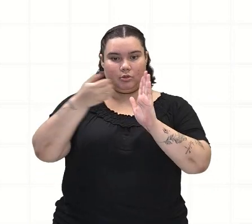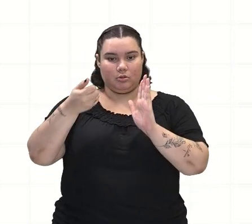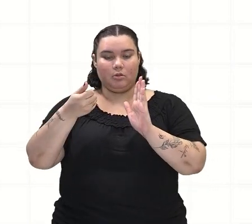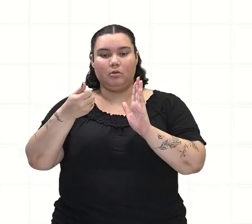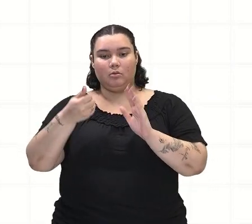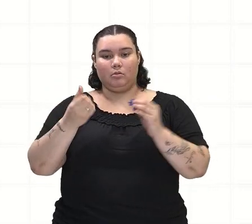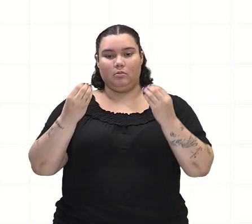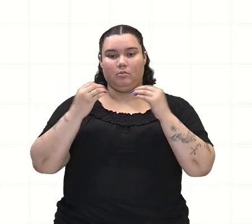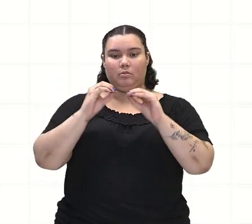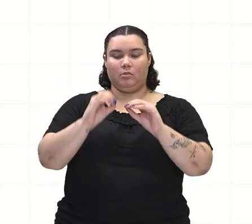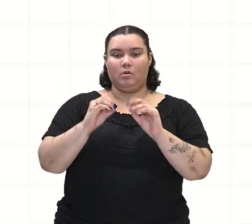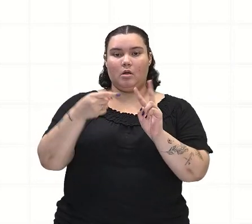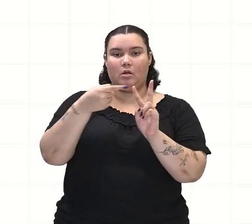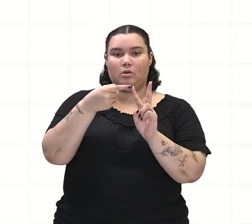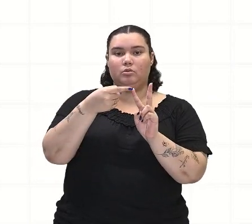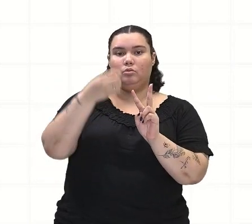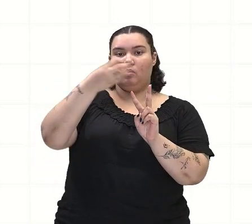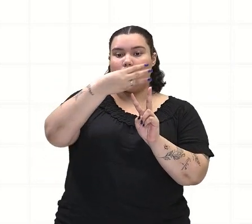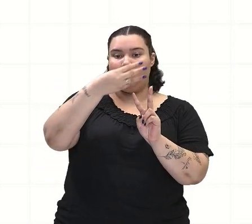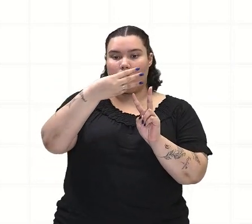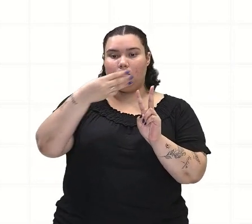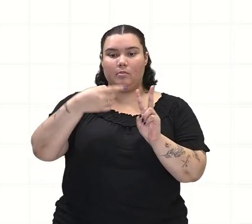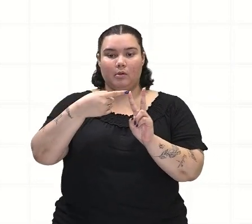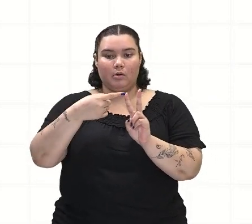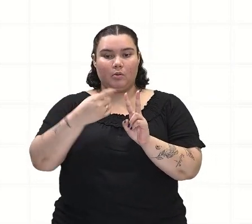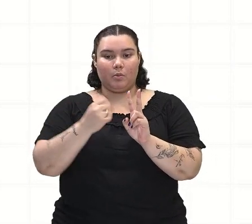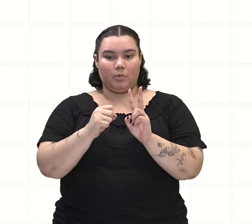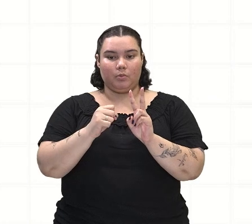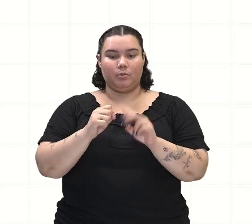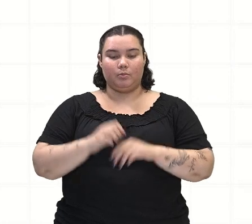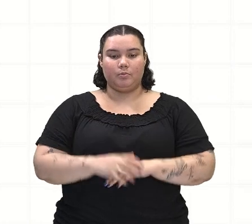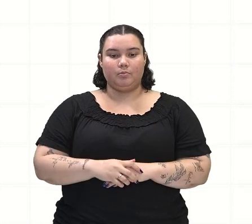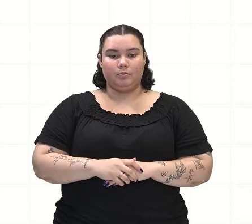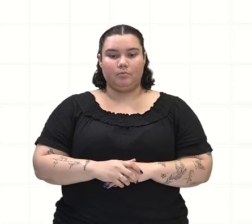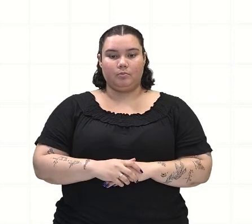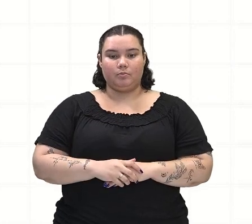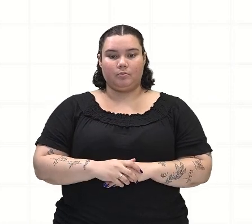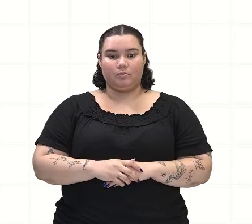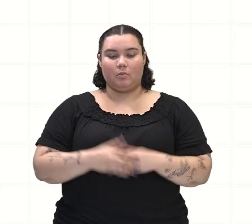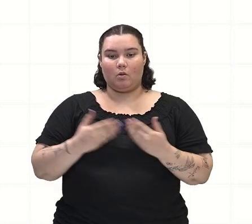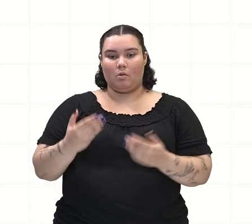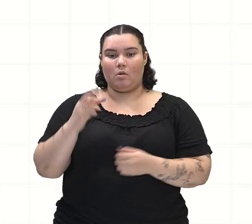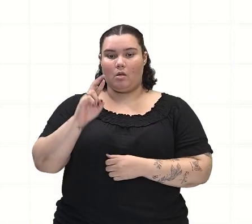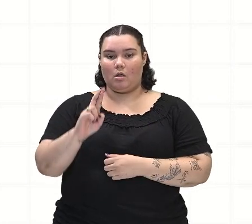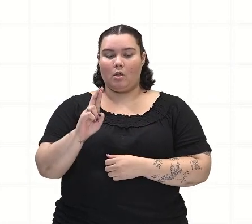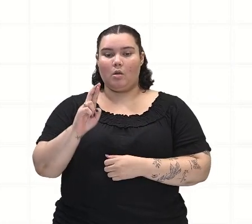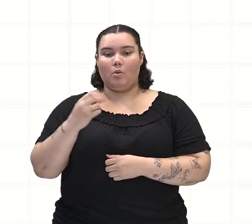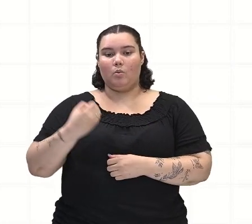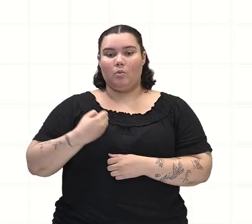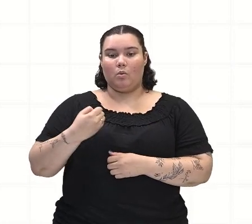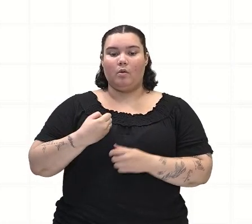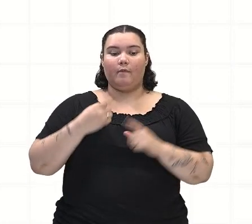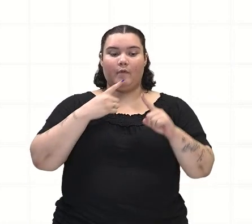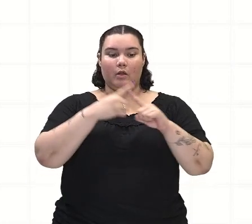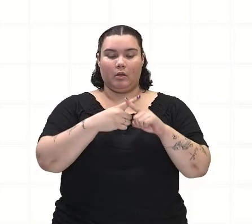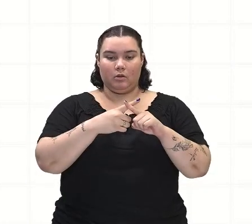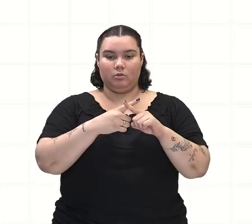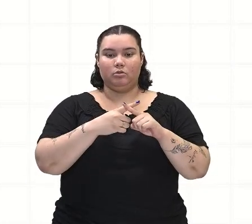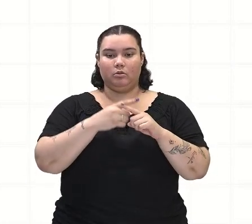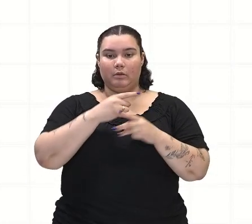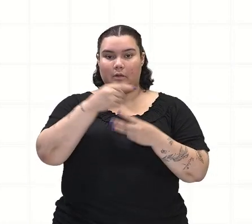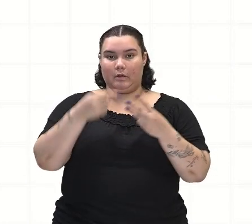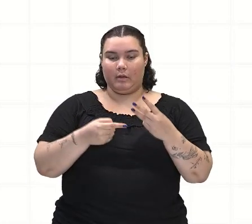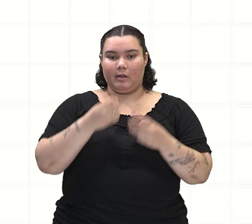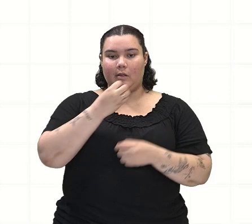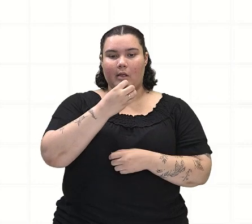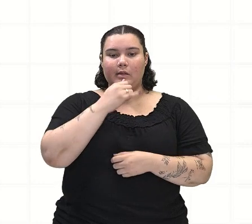e transformo numa raiz cúbica. Então, eu tenho que o R é um valor que multiplicado por ele mesmo 3 vezes,